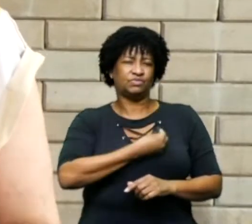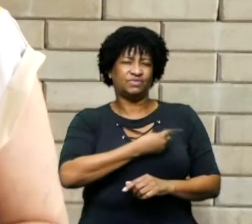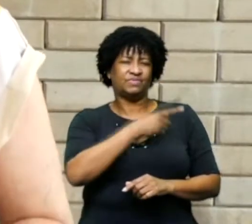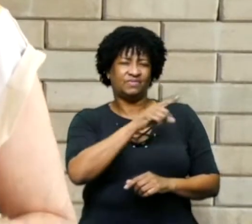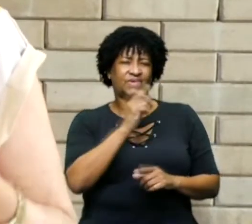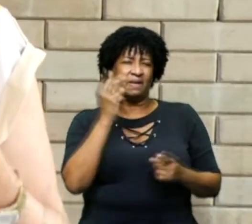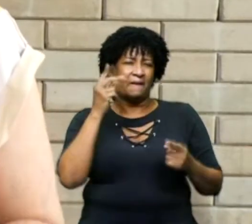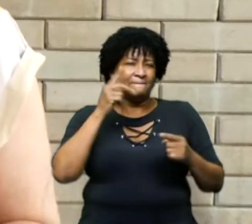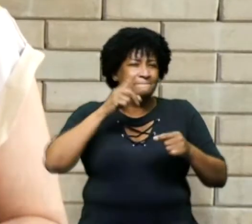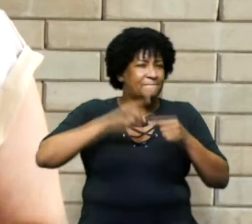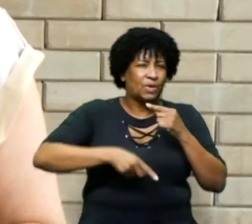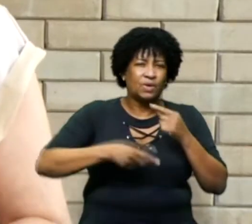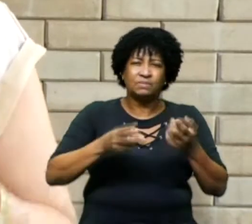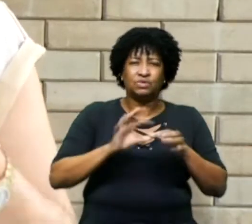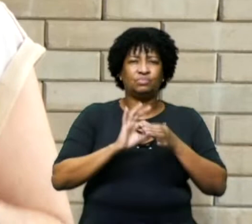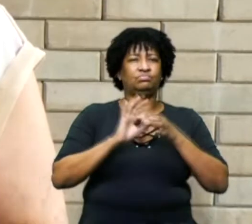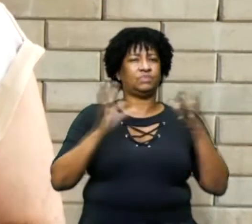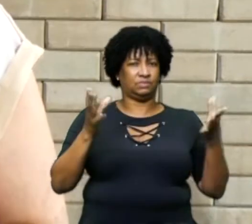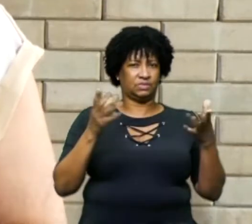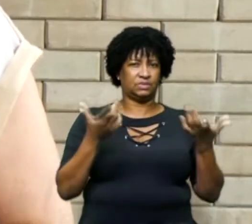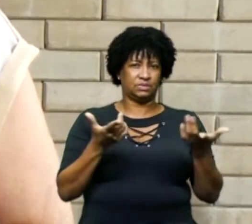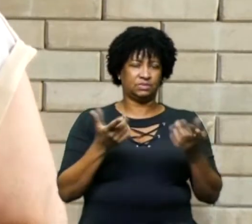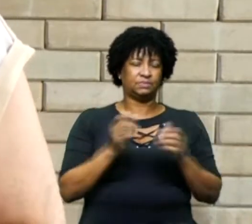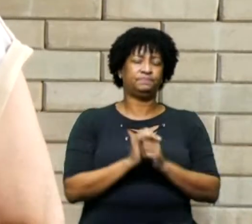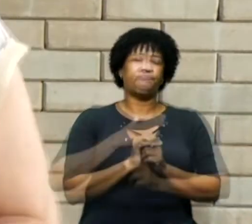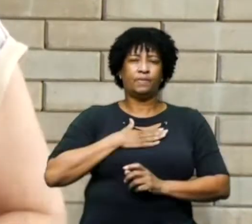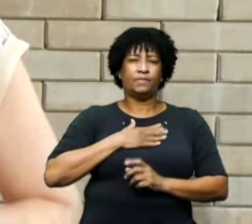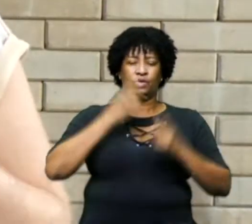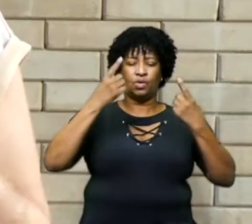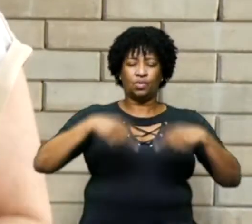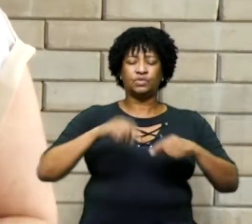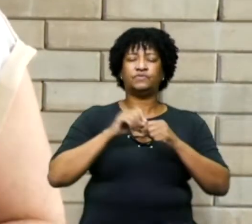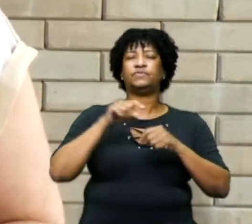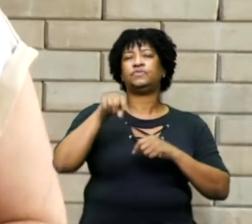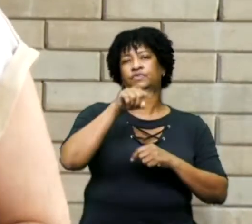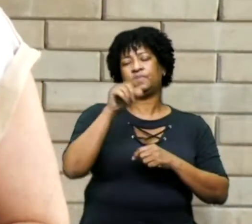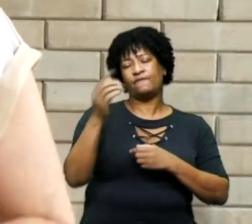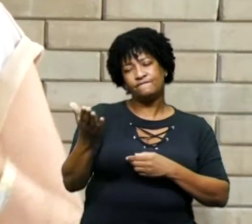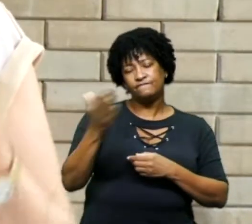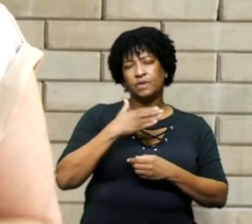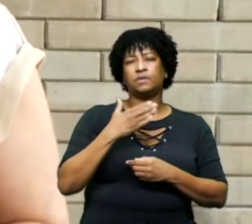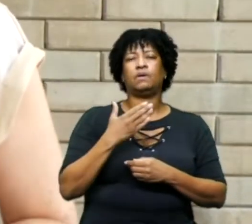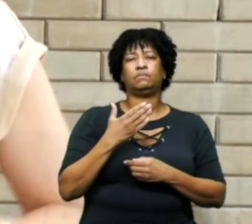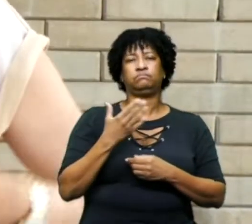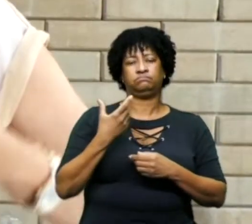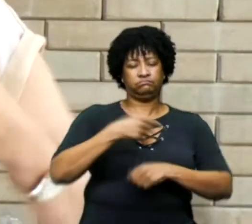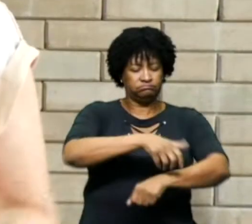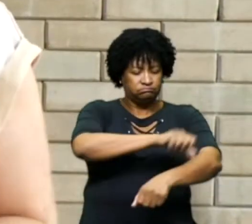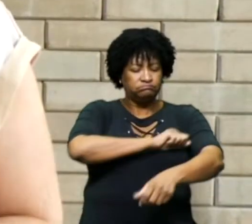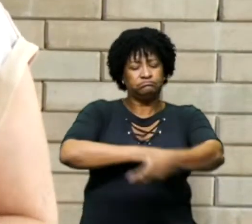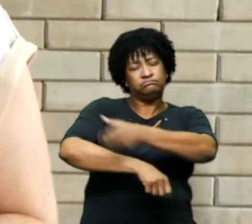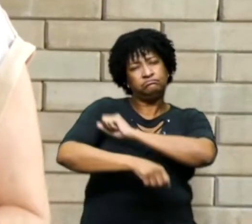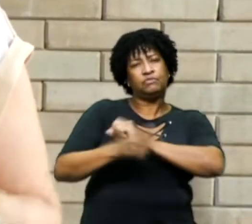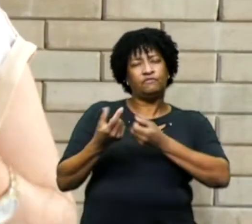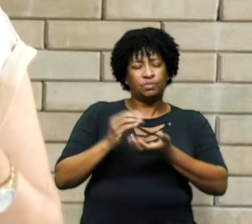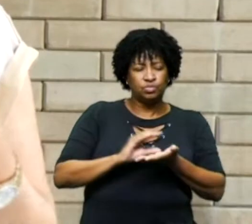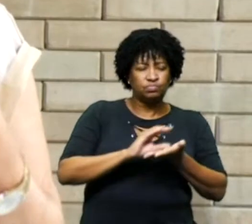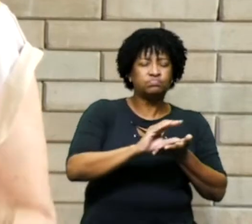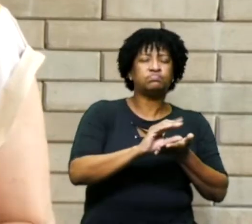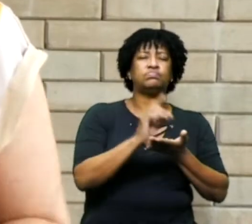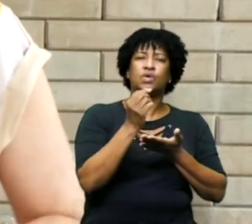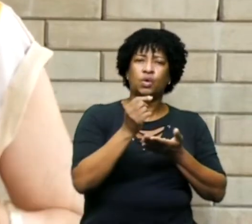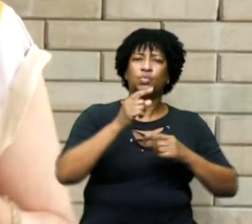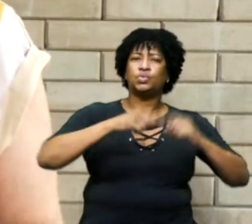dessa igreja desses irmãos que estão assim privados essa liberdade o desafio que eu faço para você é venha Vista a